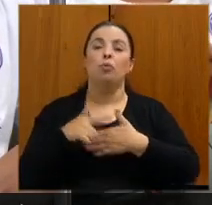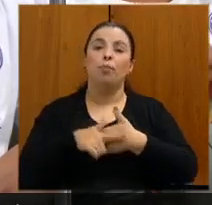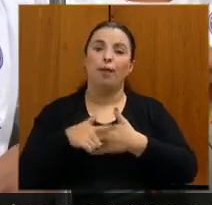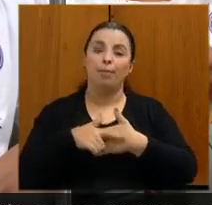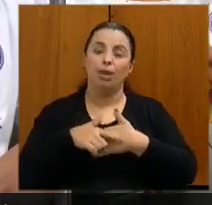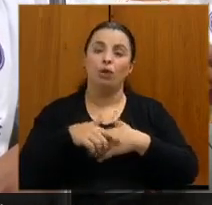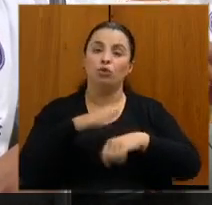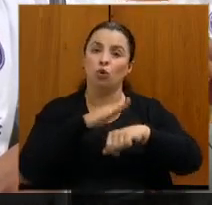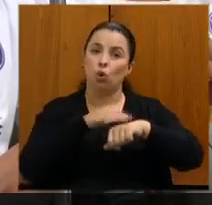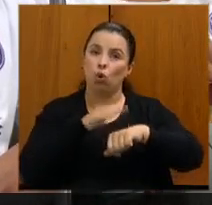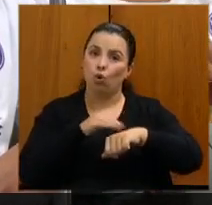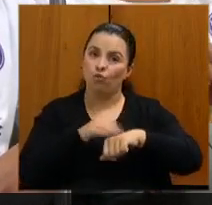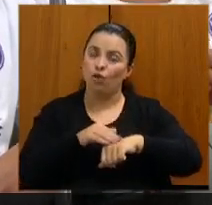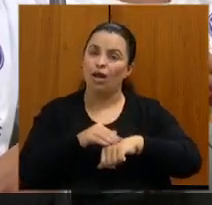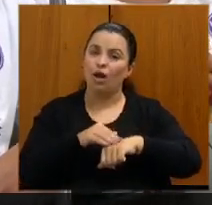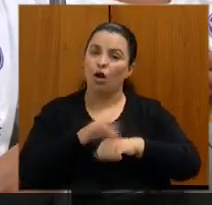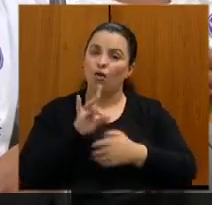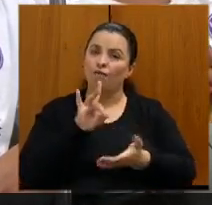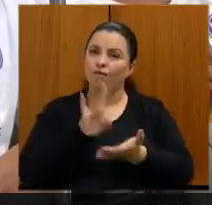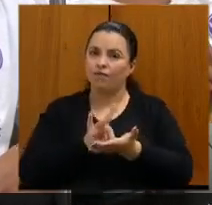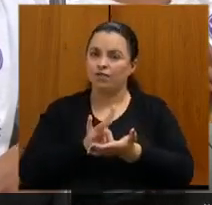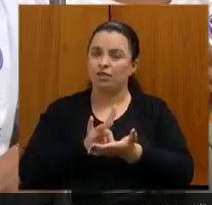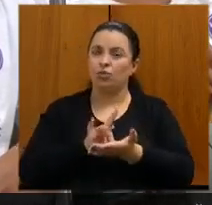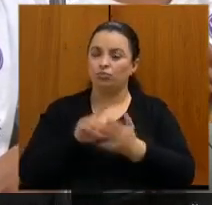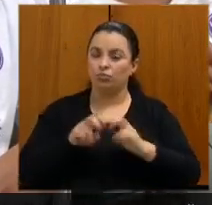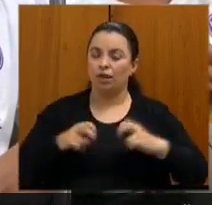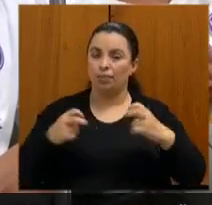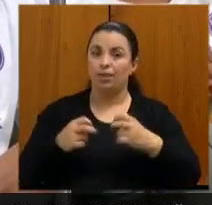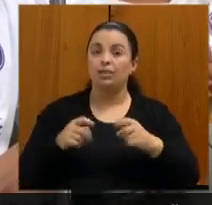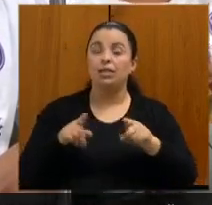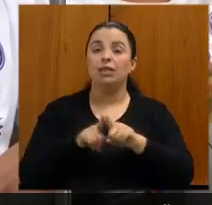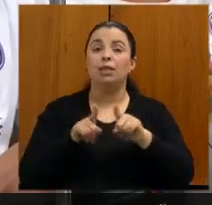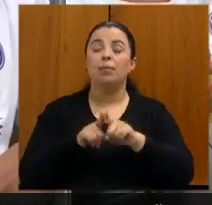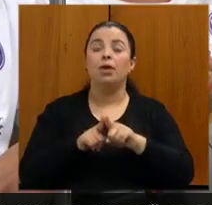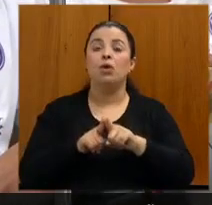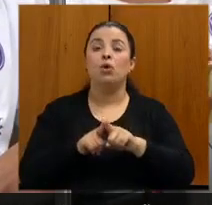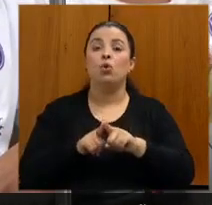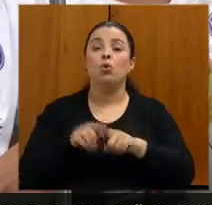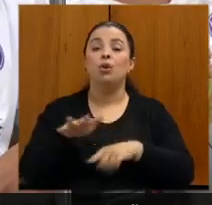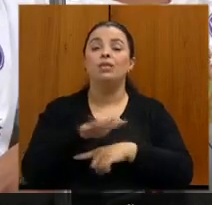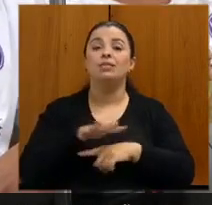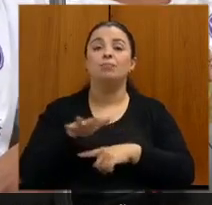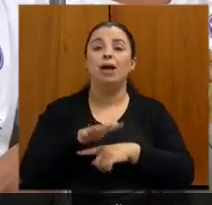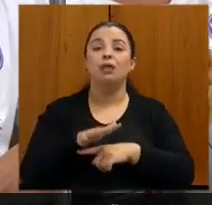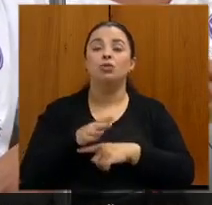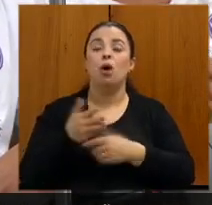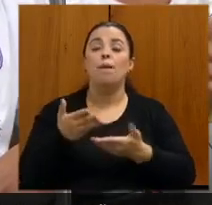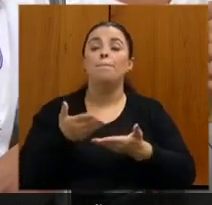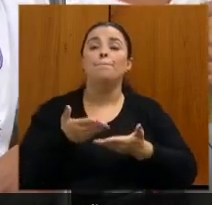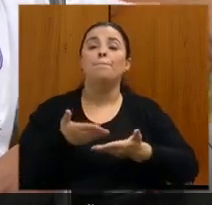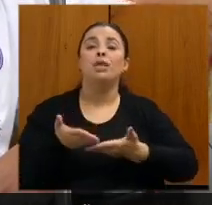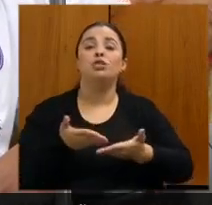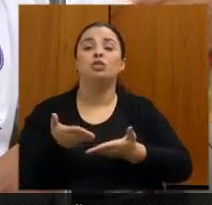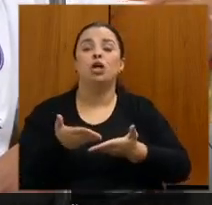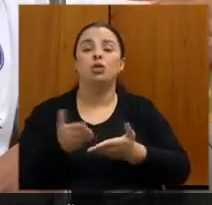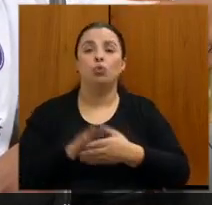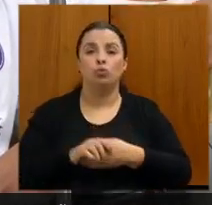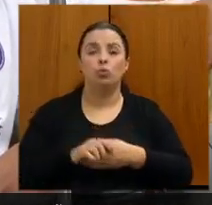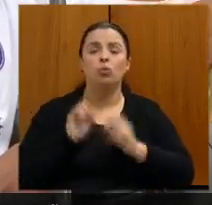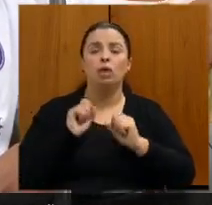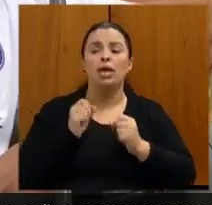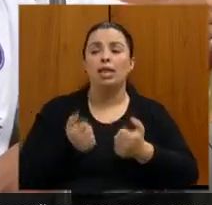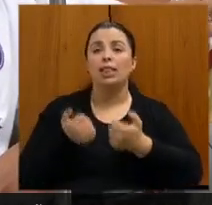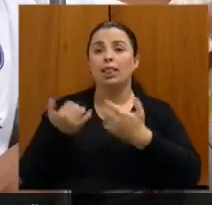convocação na mesa também o espaço mediador o que que daria poder para a mesa nesse espaço de